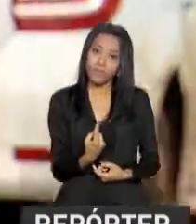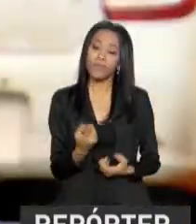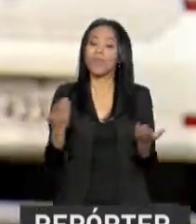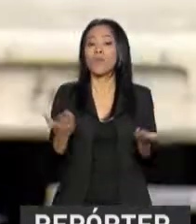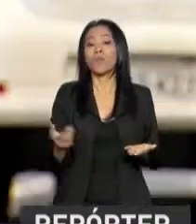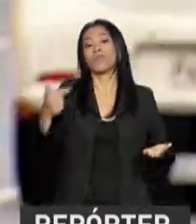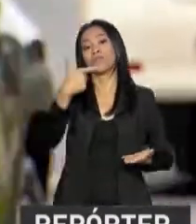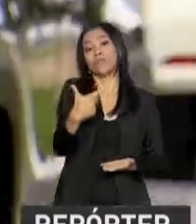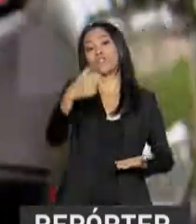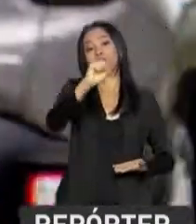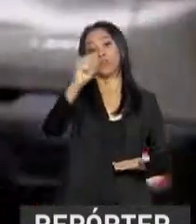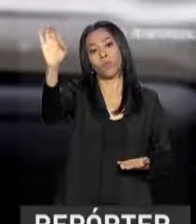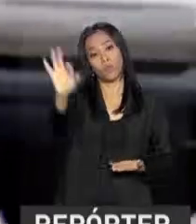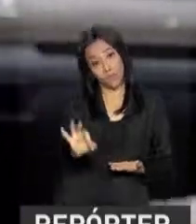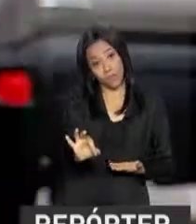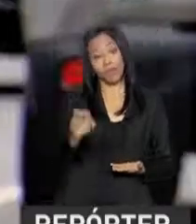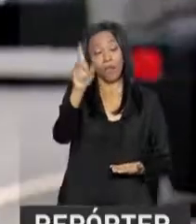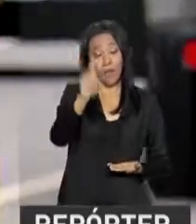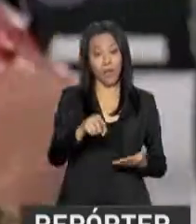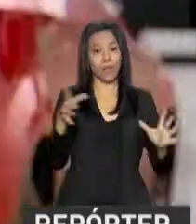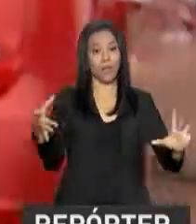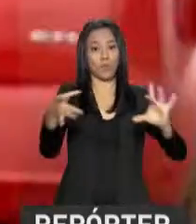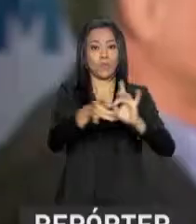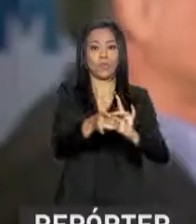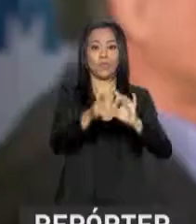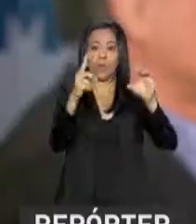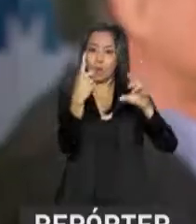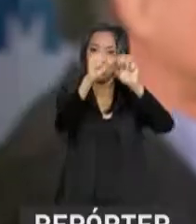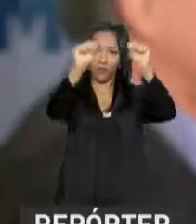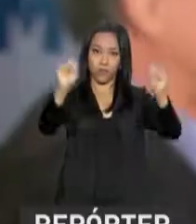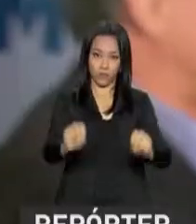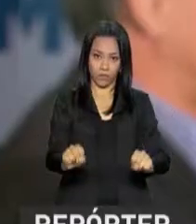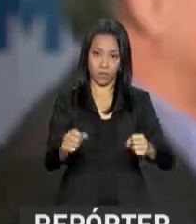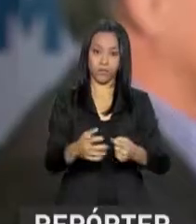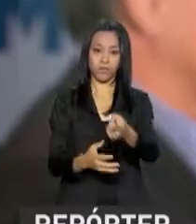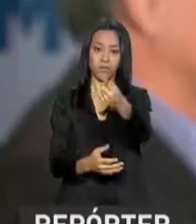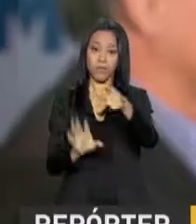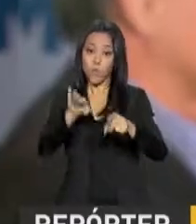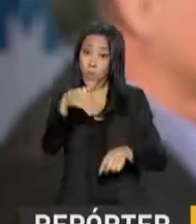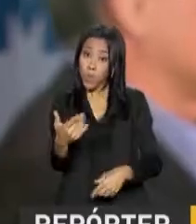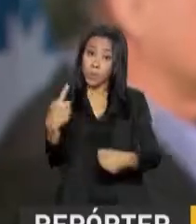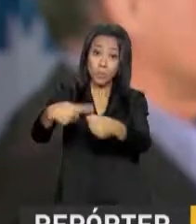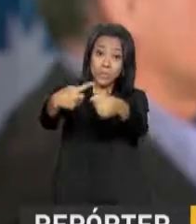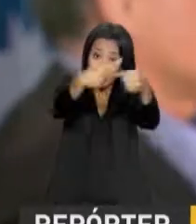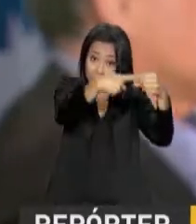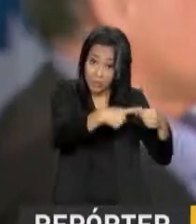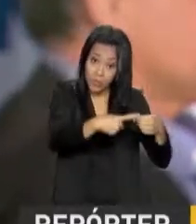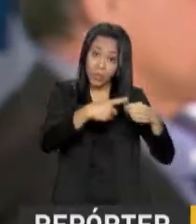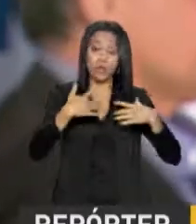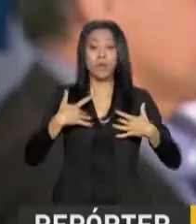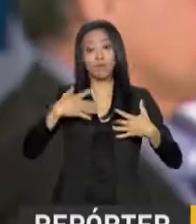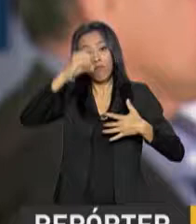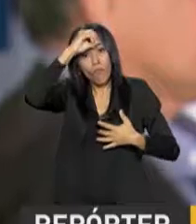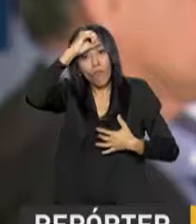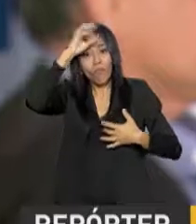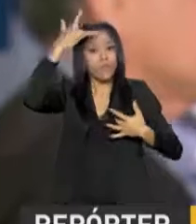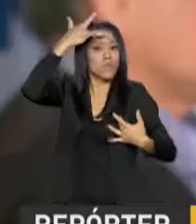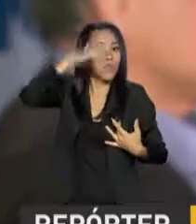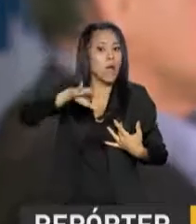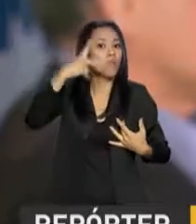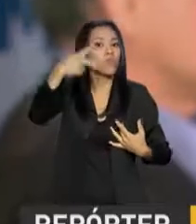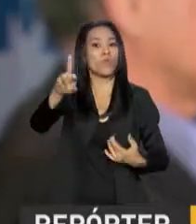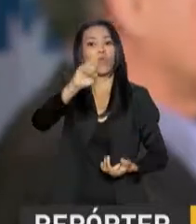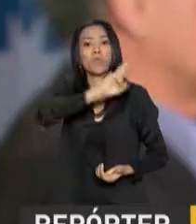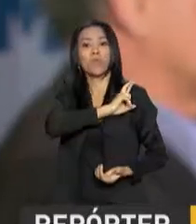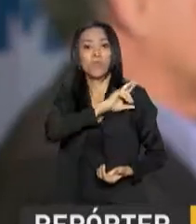28% deles estão no sistema uma vez que o município não exerce sua função na sua competência estabelecida